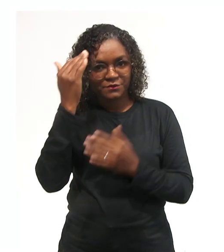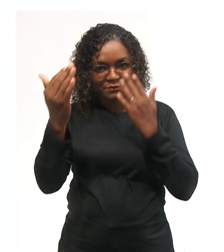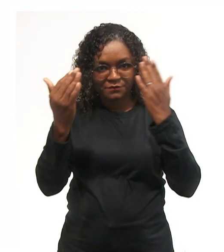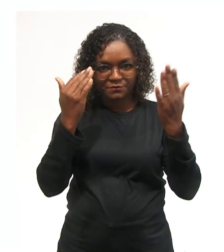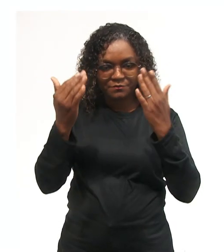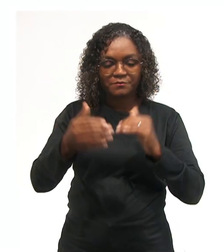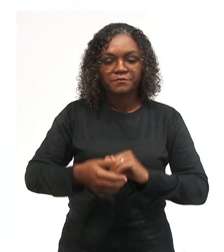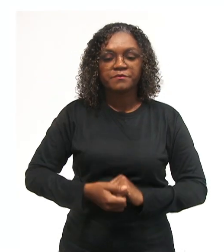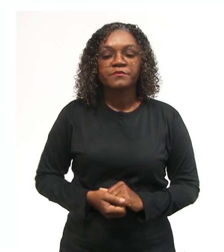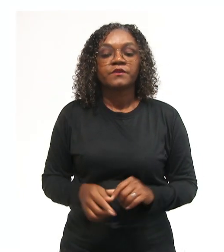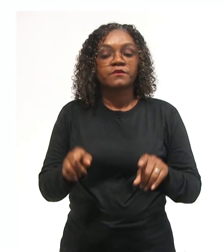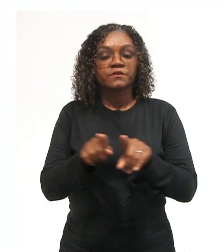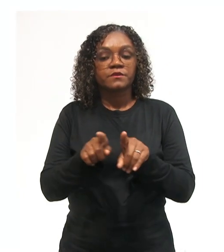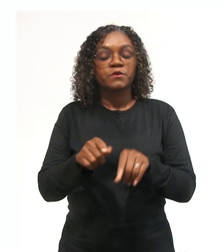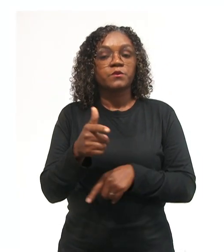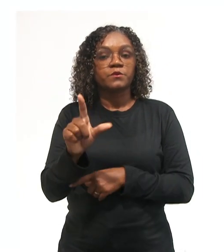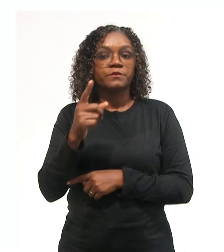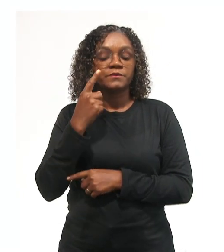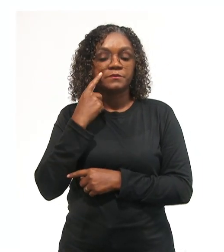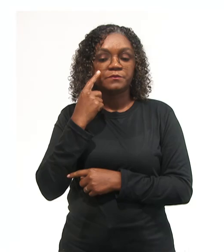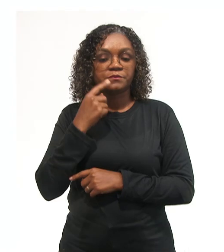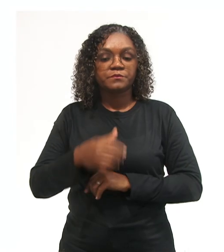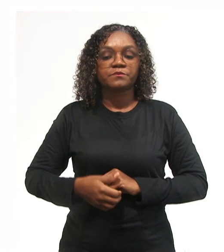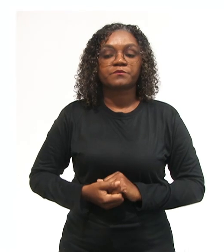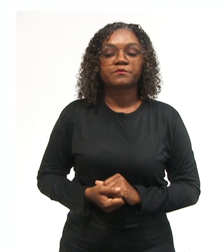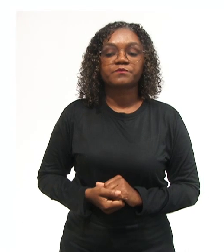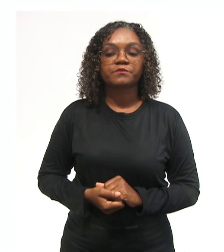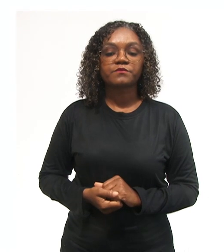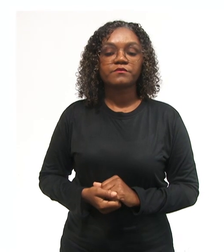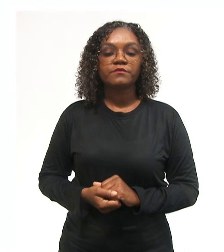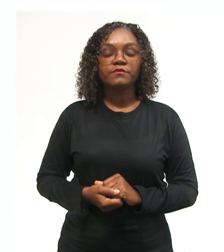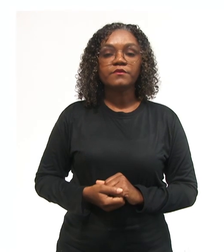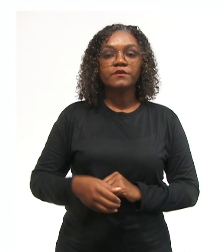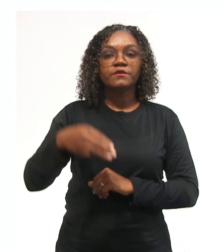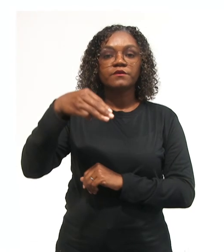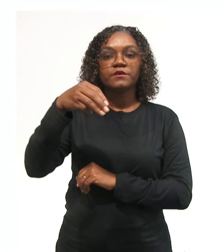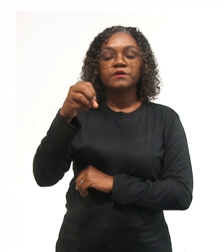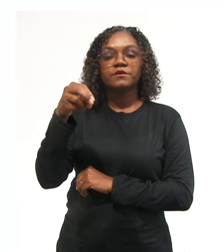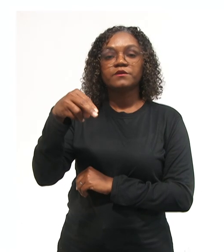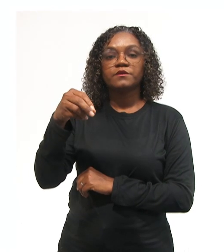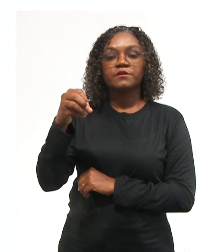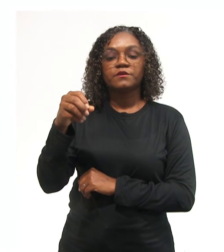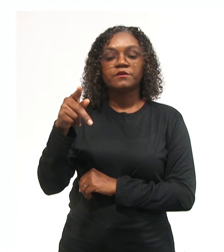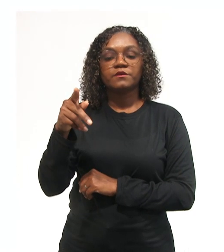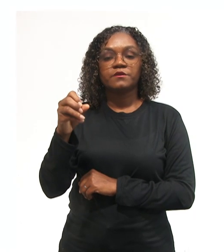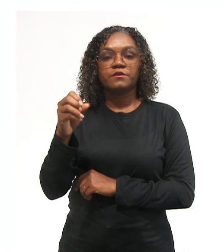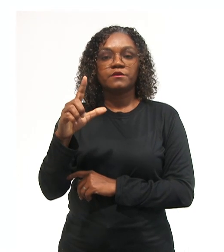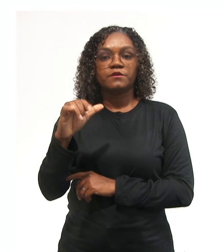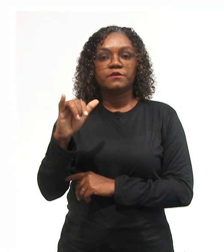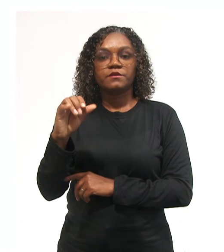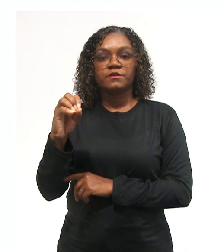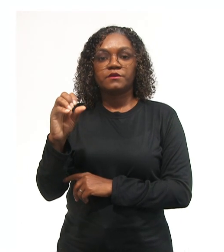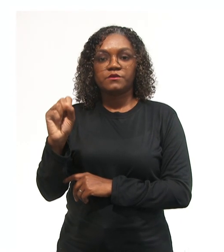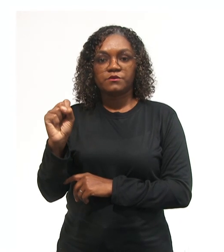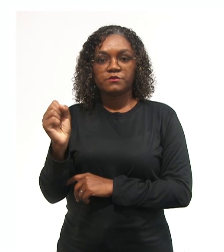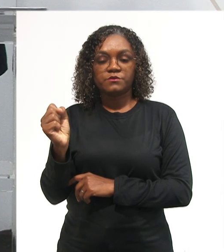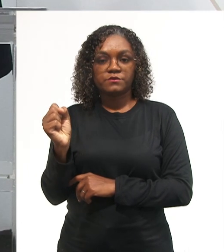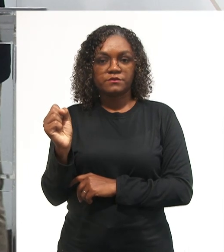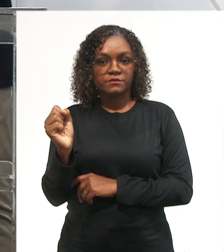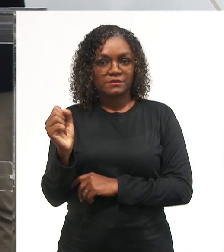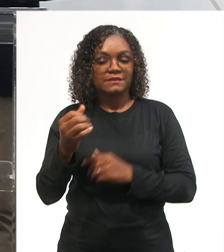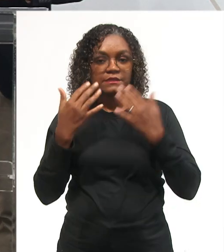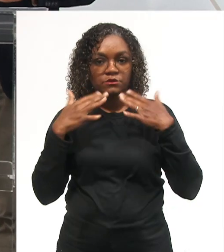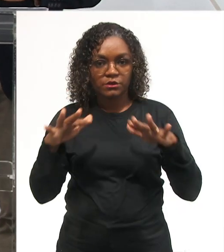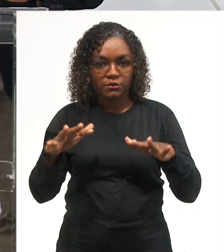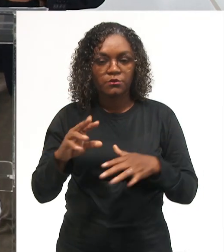Outras situações é a questão dos monopólios naturais. Né? Às vezes, alguns tipos